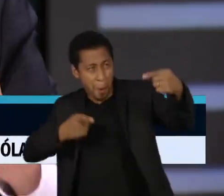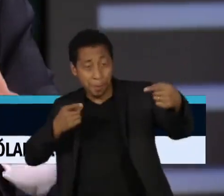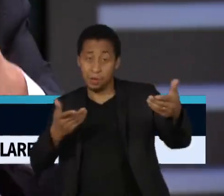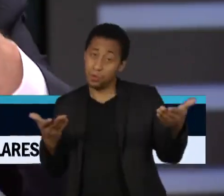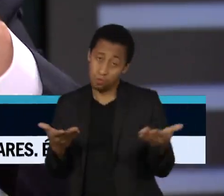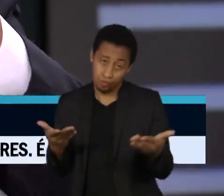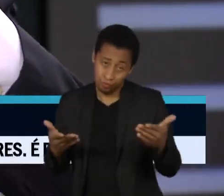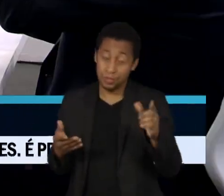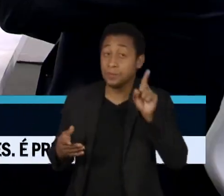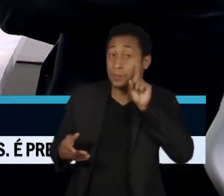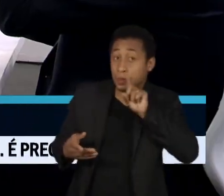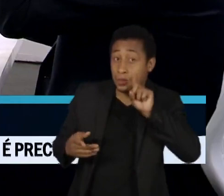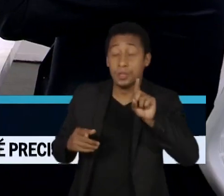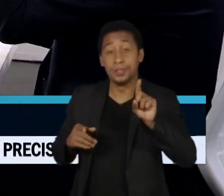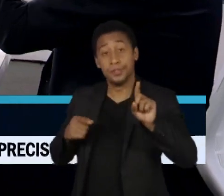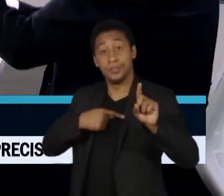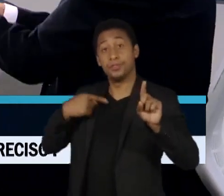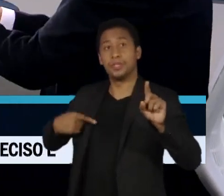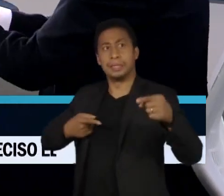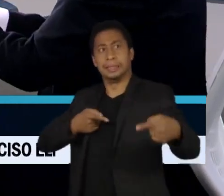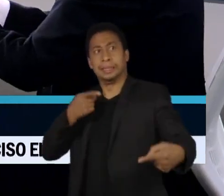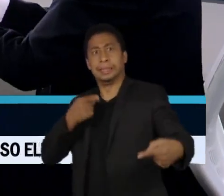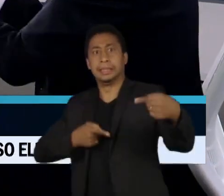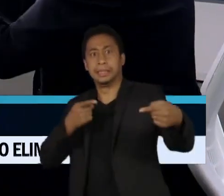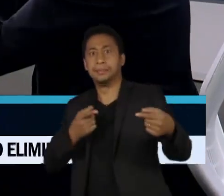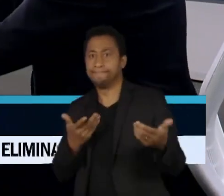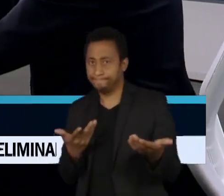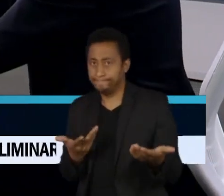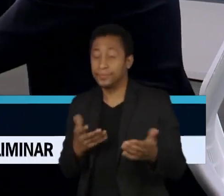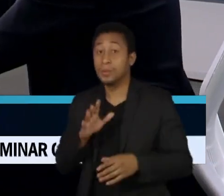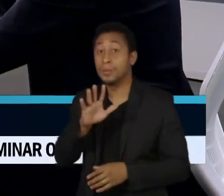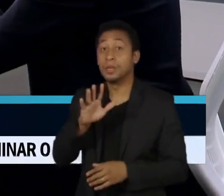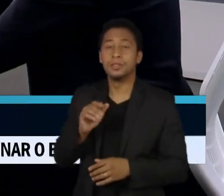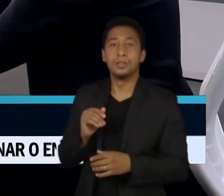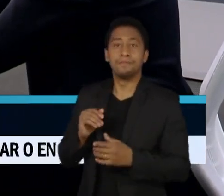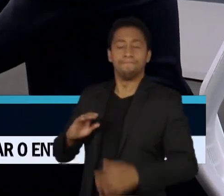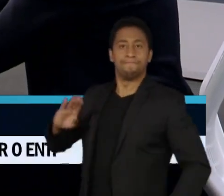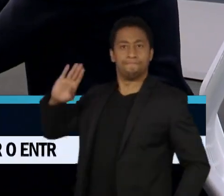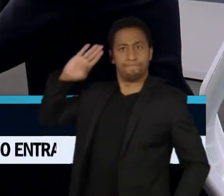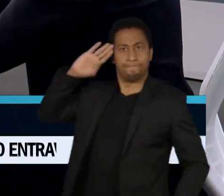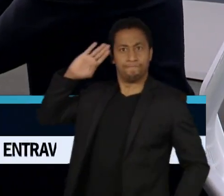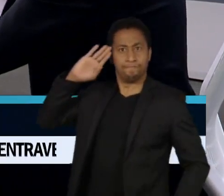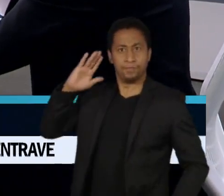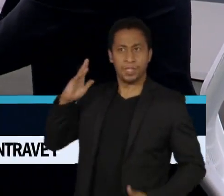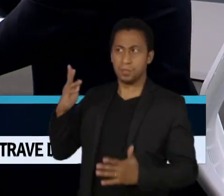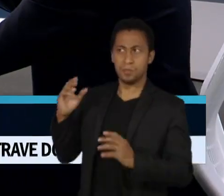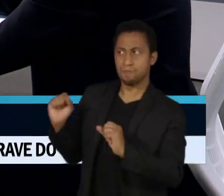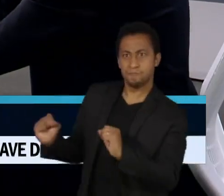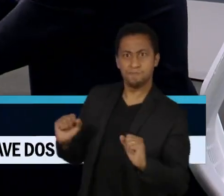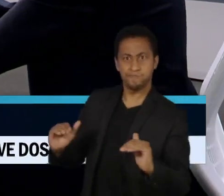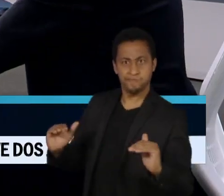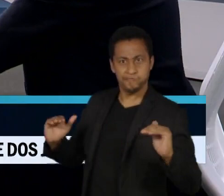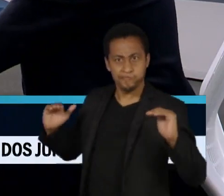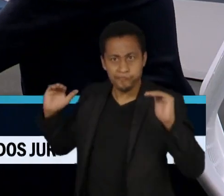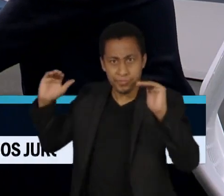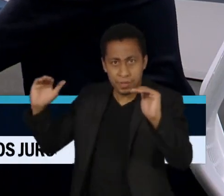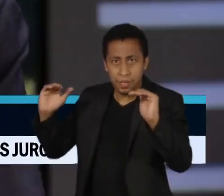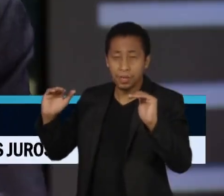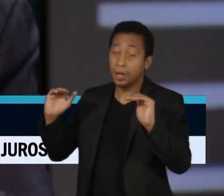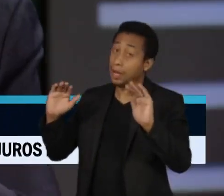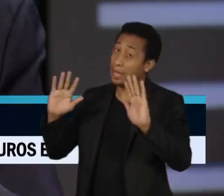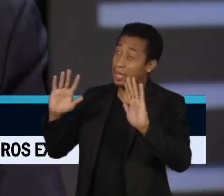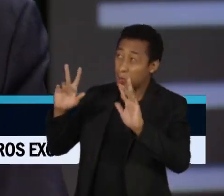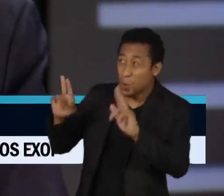a China é um poder cada vez mais ascendente. Não é ainda um poder militar tal qual a Rússia, mas tem um PIB 10 vezes superior ao da